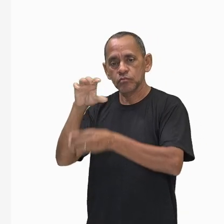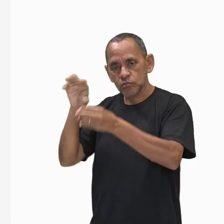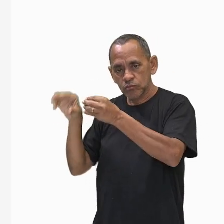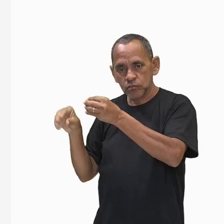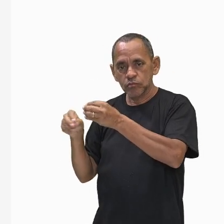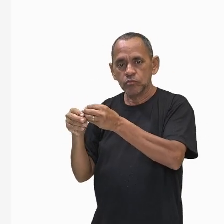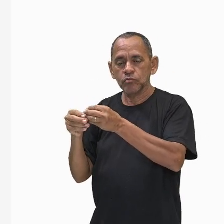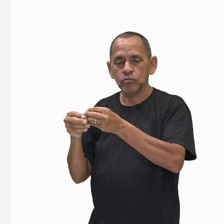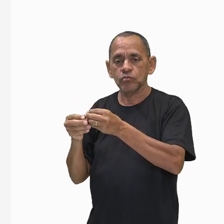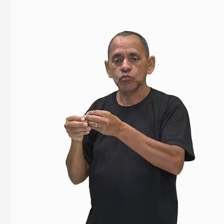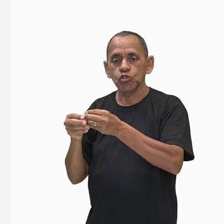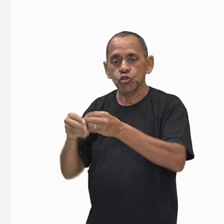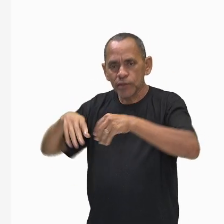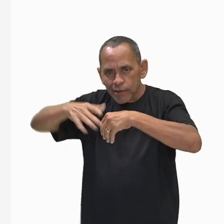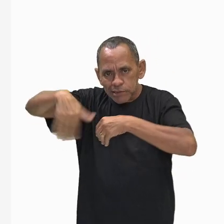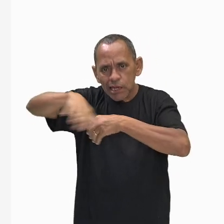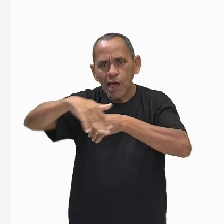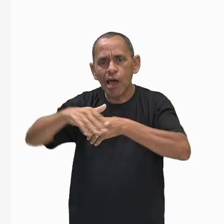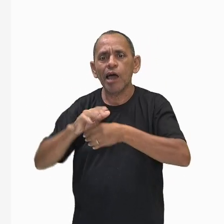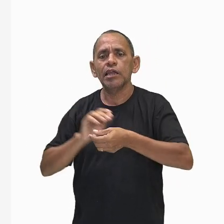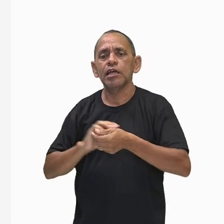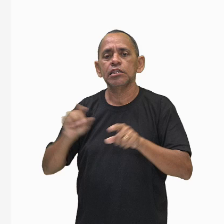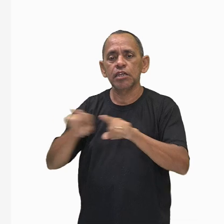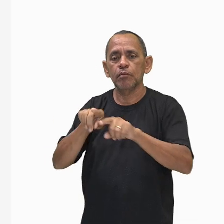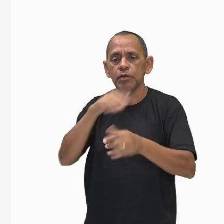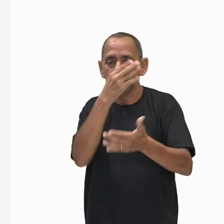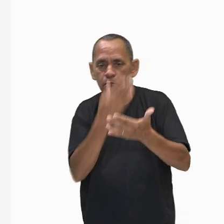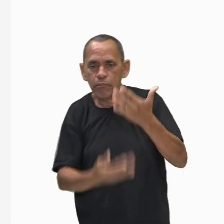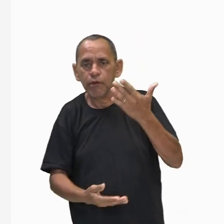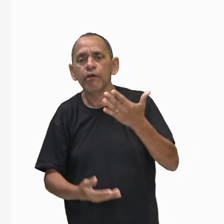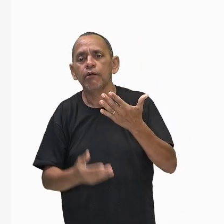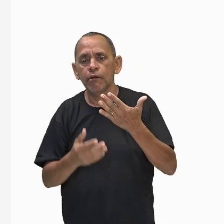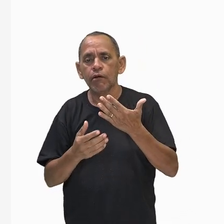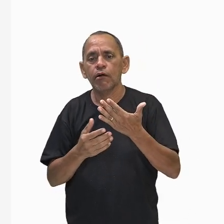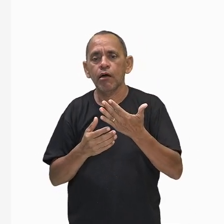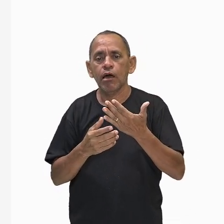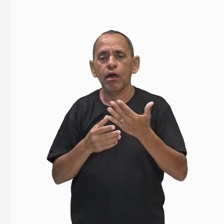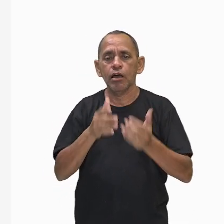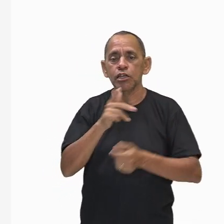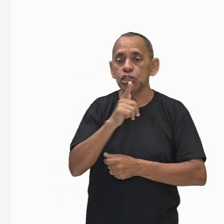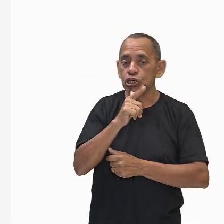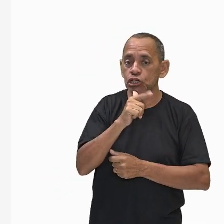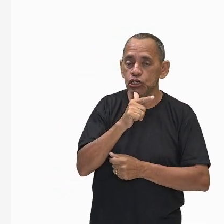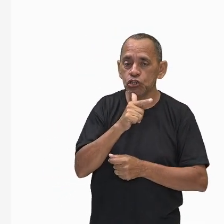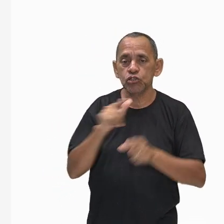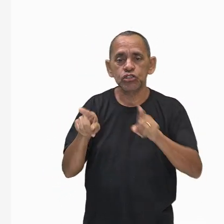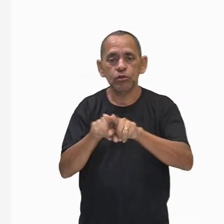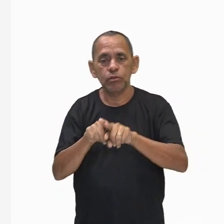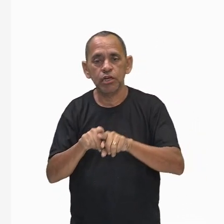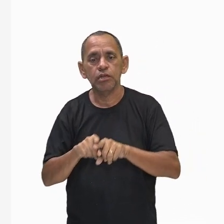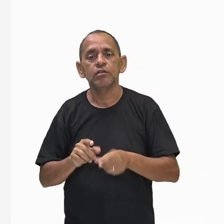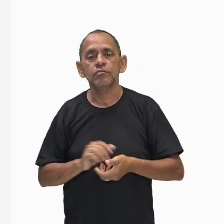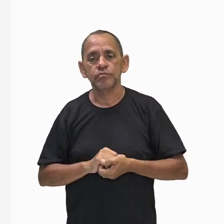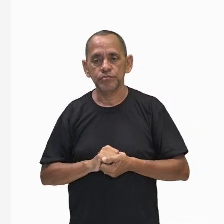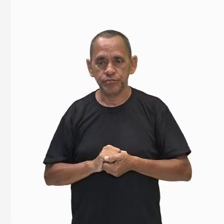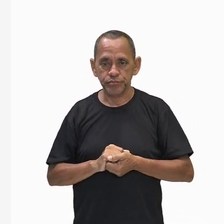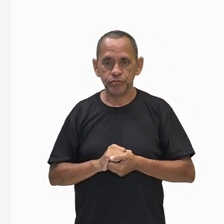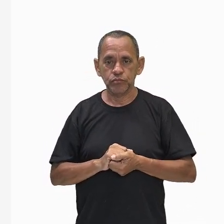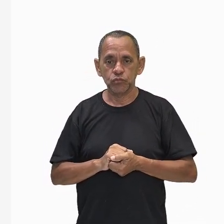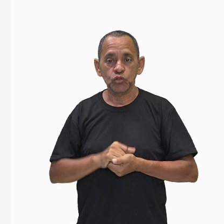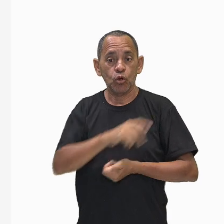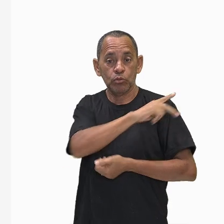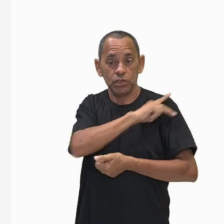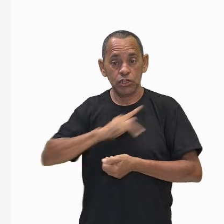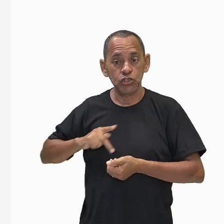derrota definitiva dos federalistas de Entre Rios e Corrientes. Apesar disso, o presidente